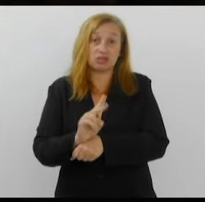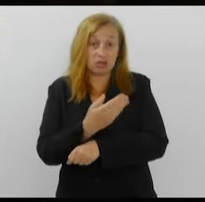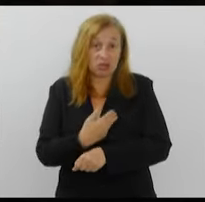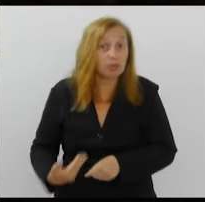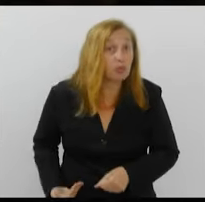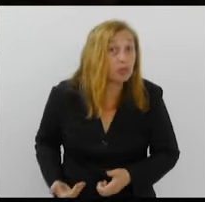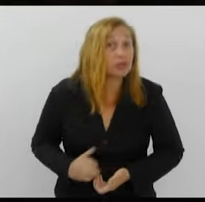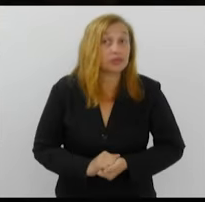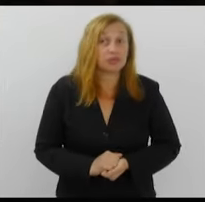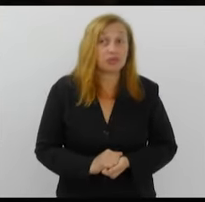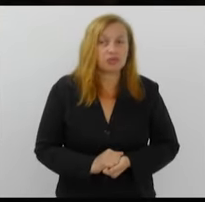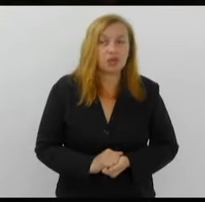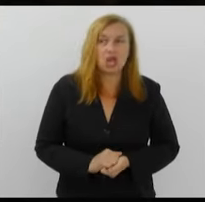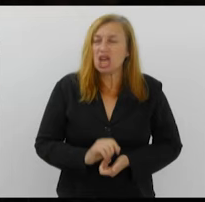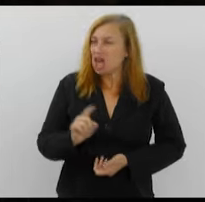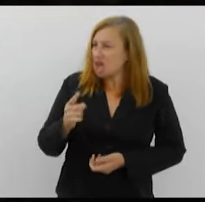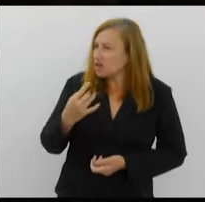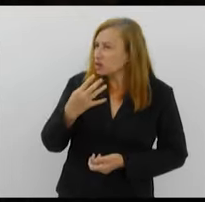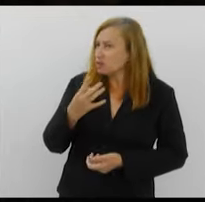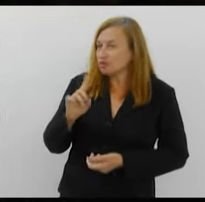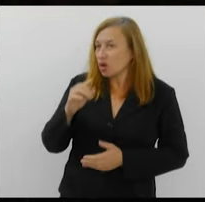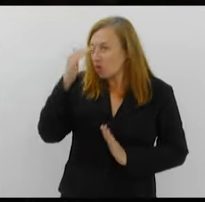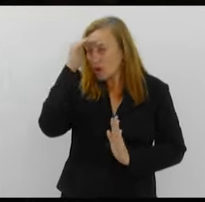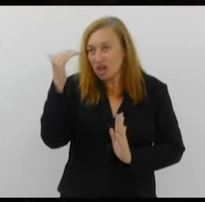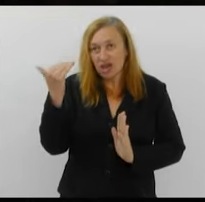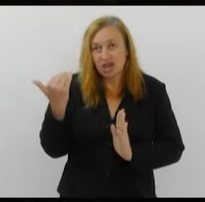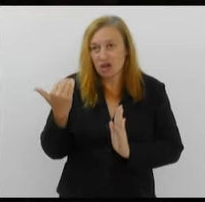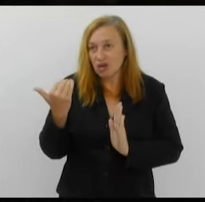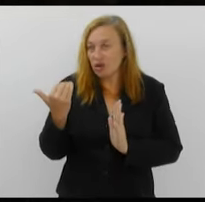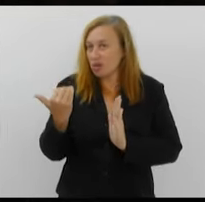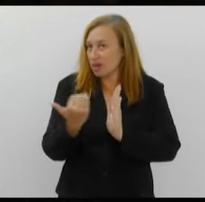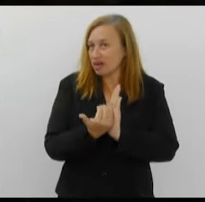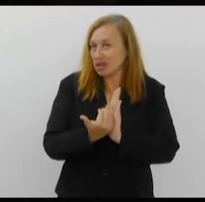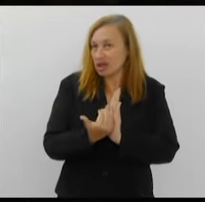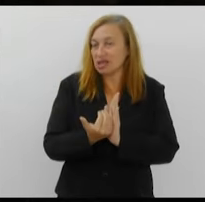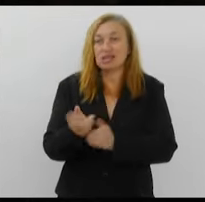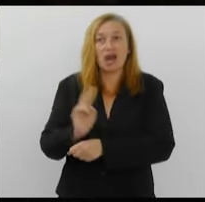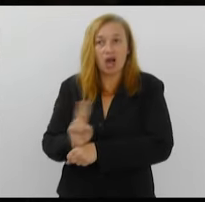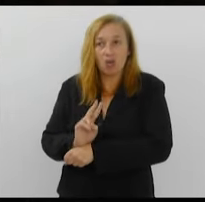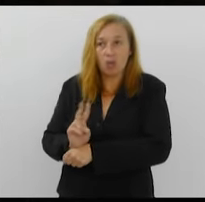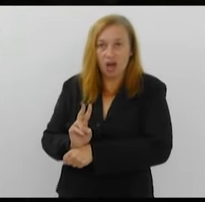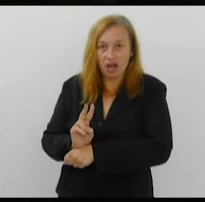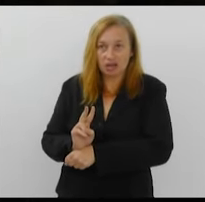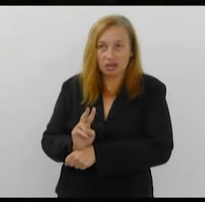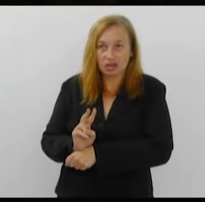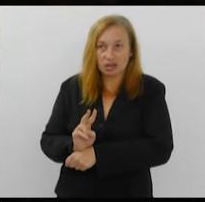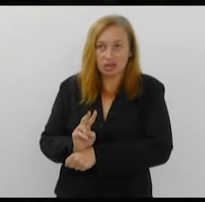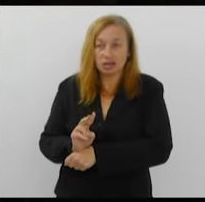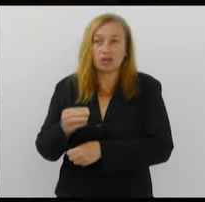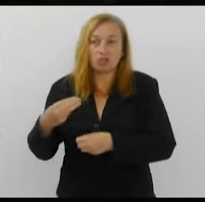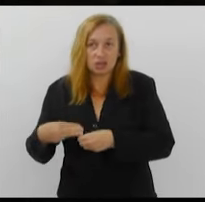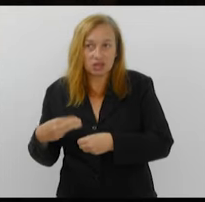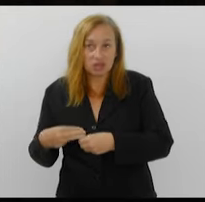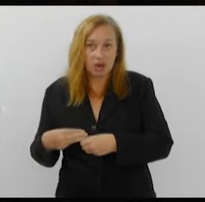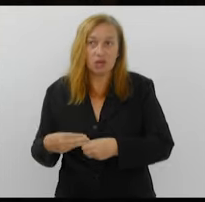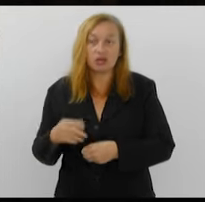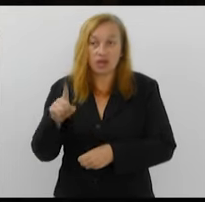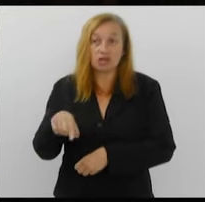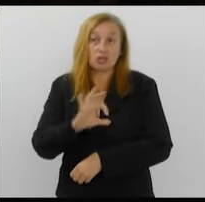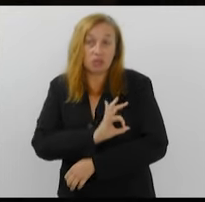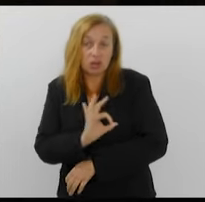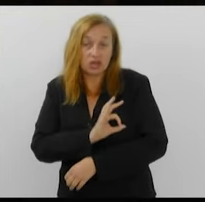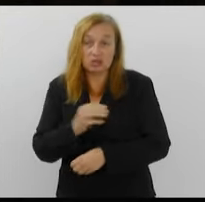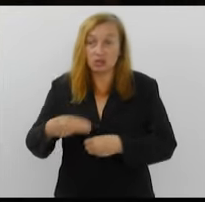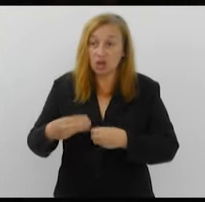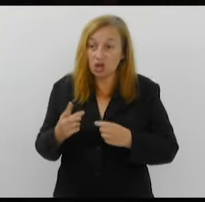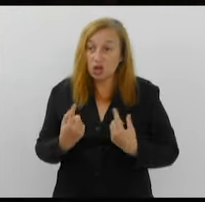pública. Ele não deve respeitar a Guarda Municipal, que em tese é sua polícia municipal, e deveria enfrentar o